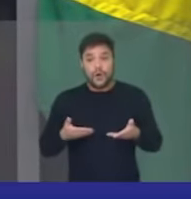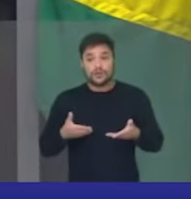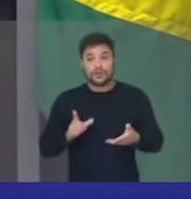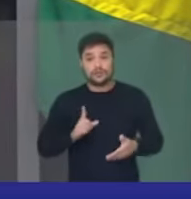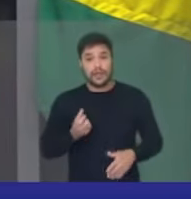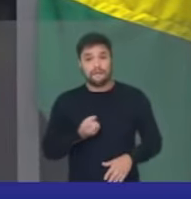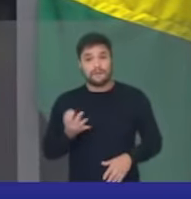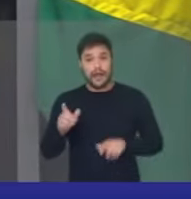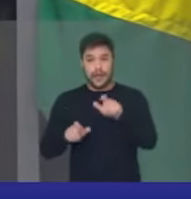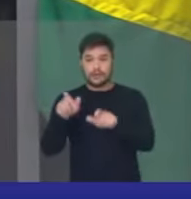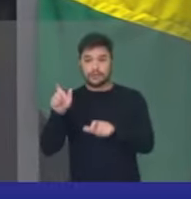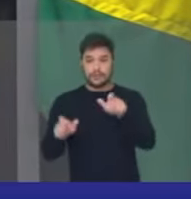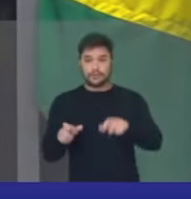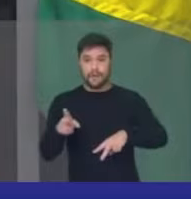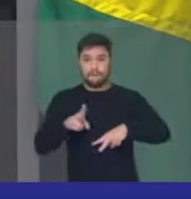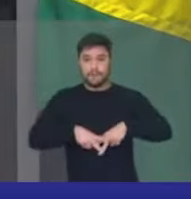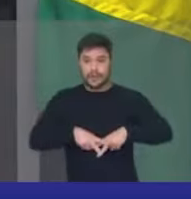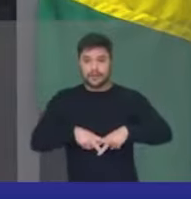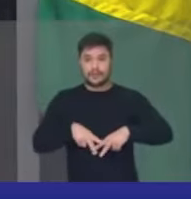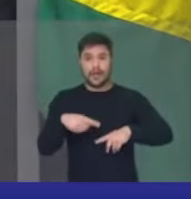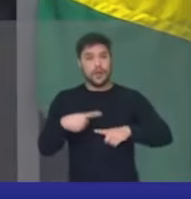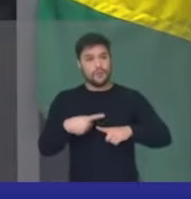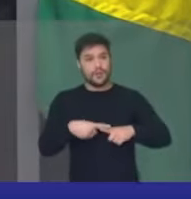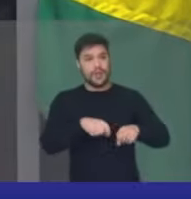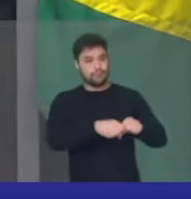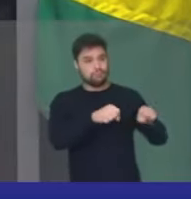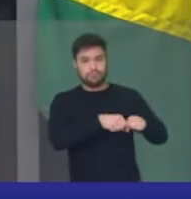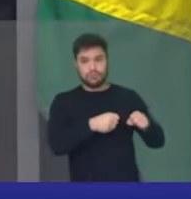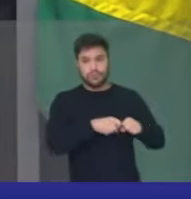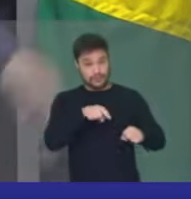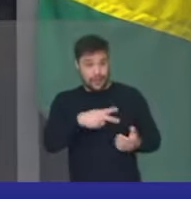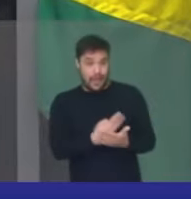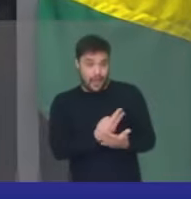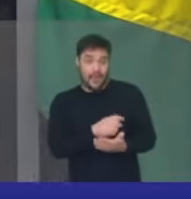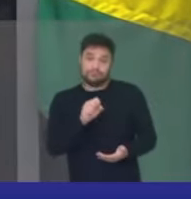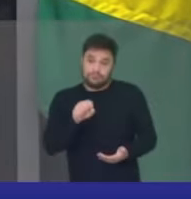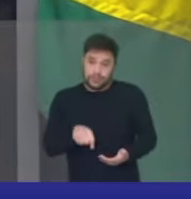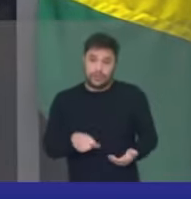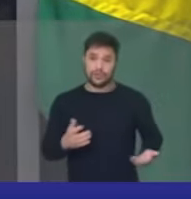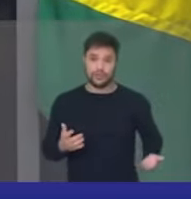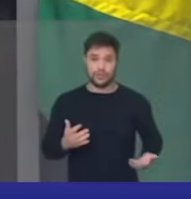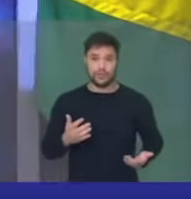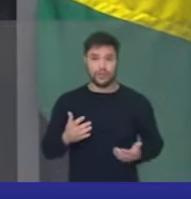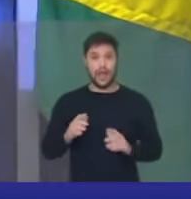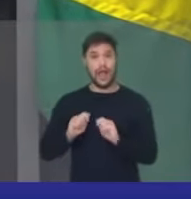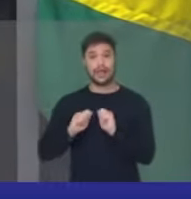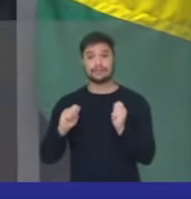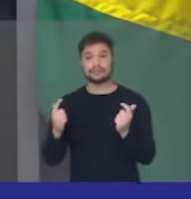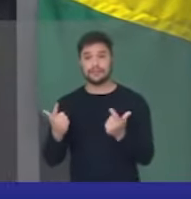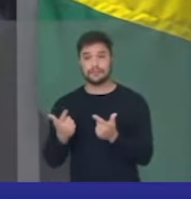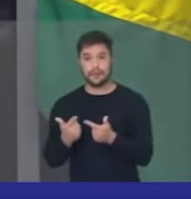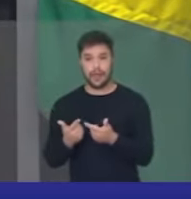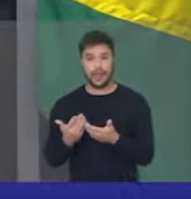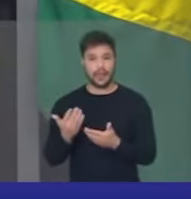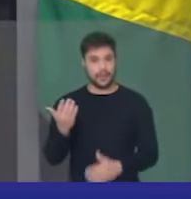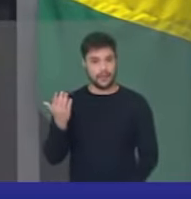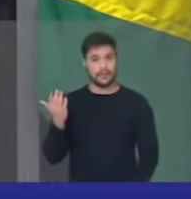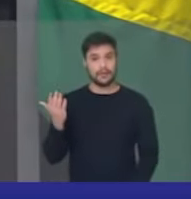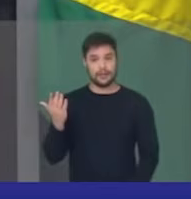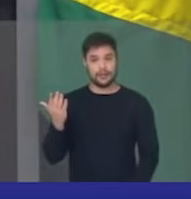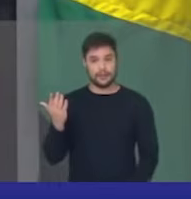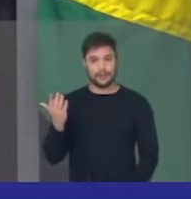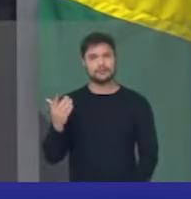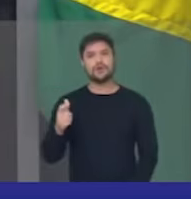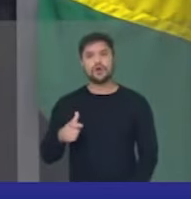simplesmente por deped rarem é errado claro que é errado Assembleia agora né de onde